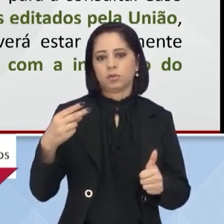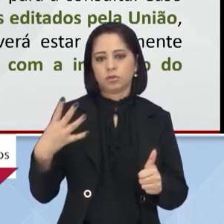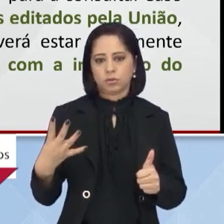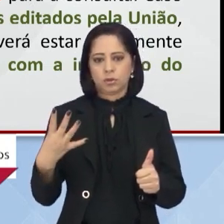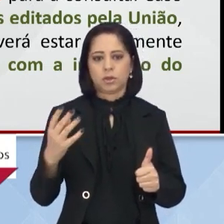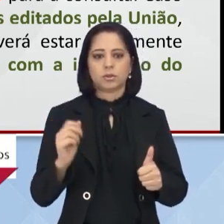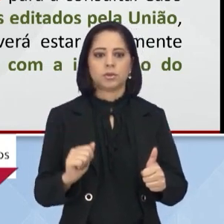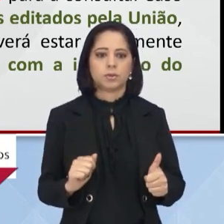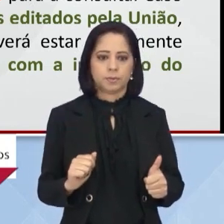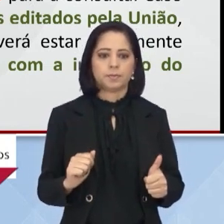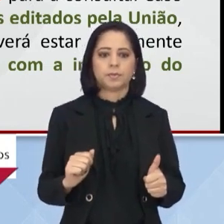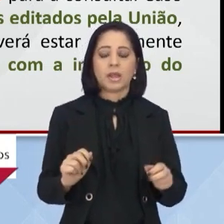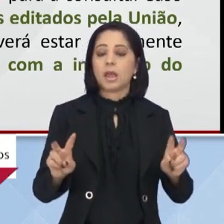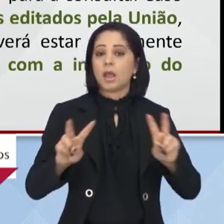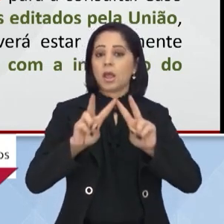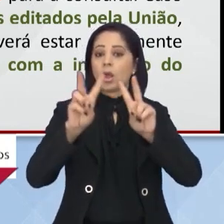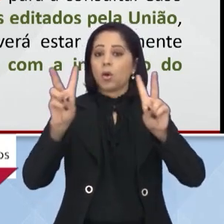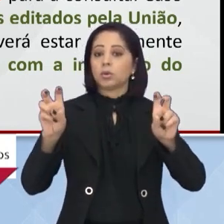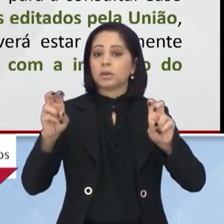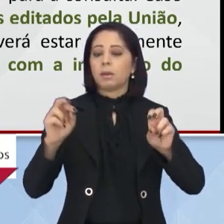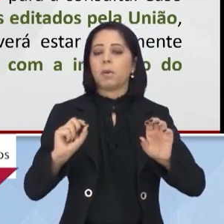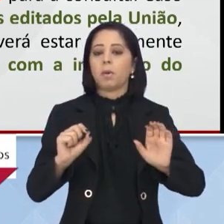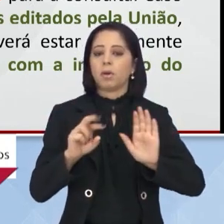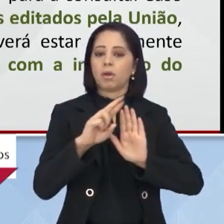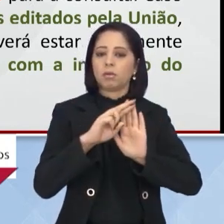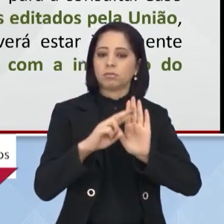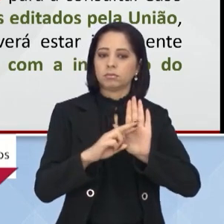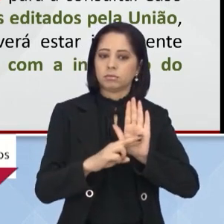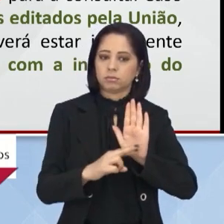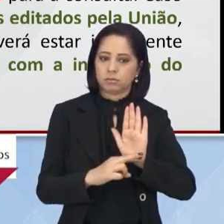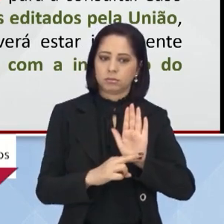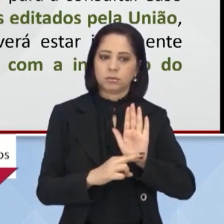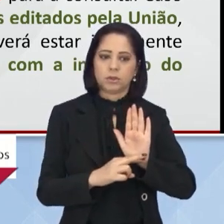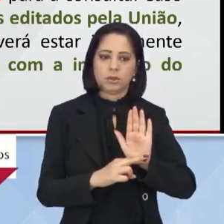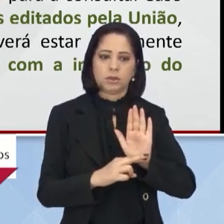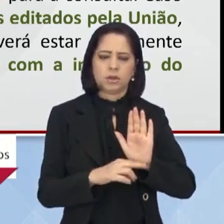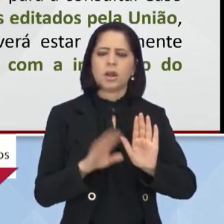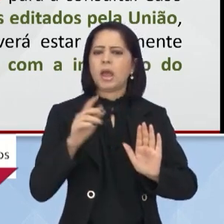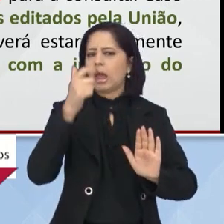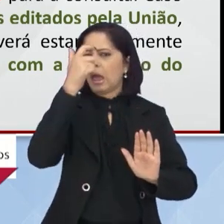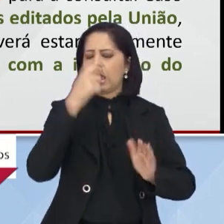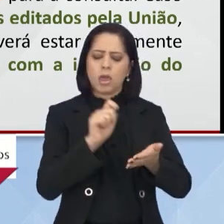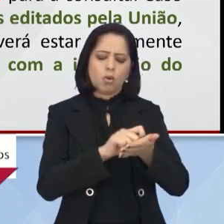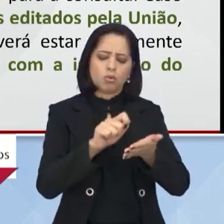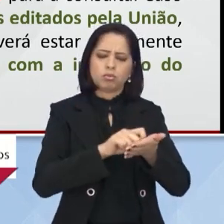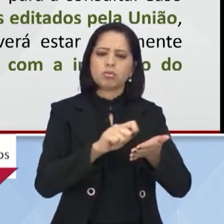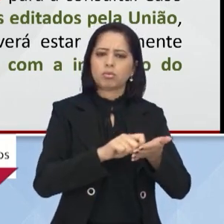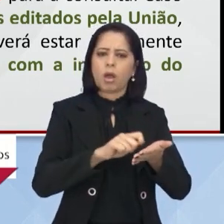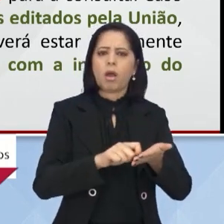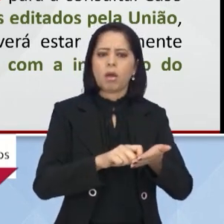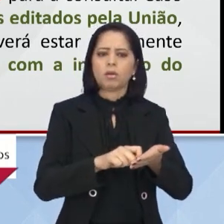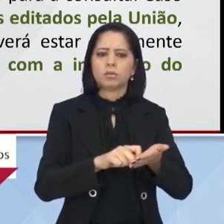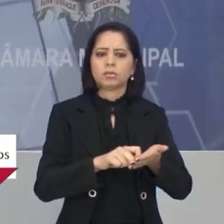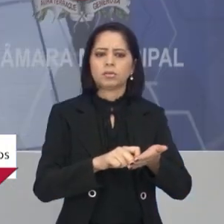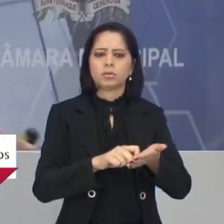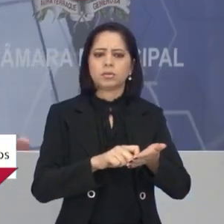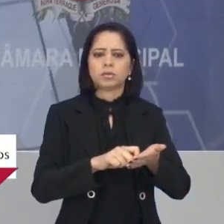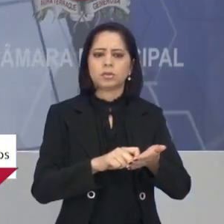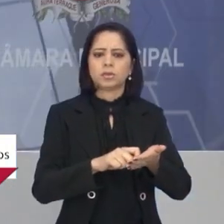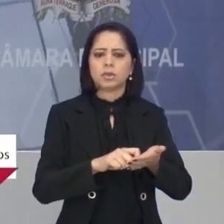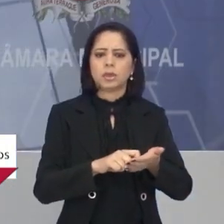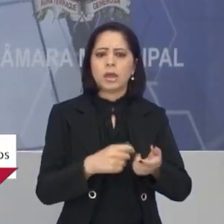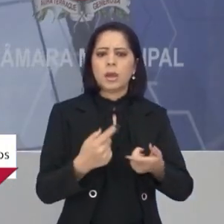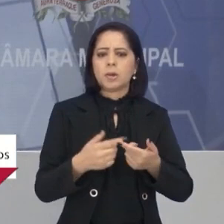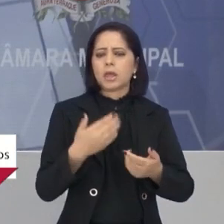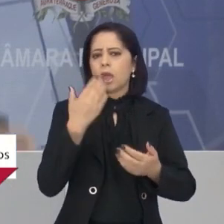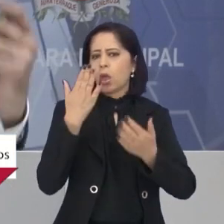no começo a questão da edição dos regulamentos né Eu tinha até aqui anotado para falar para os senhores que a conversando